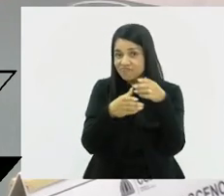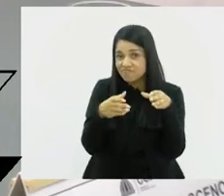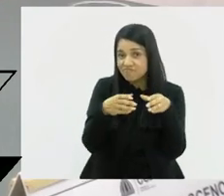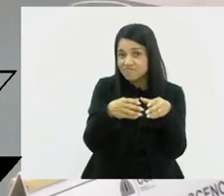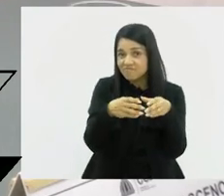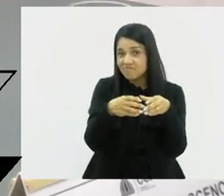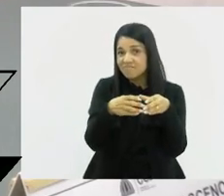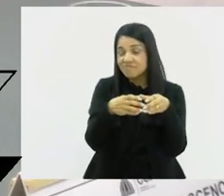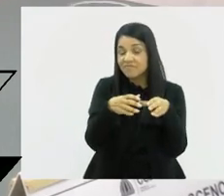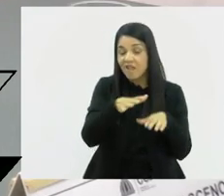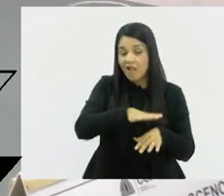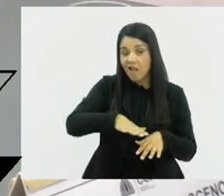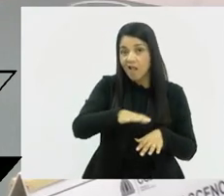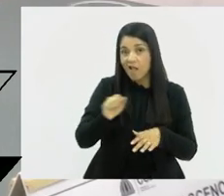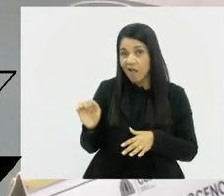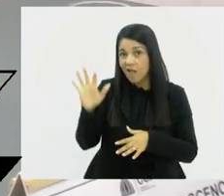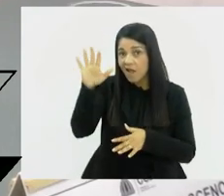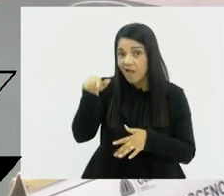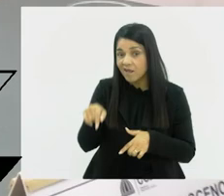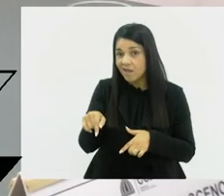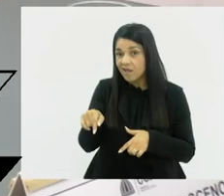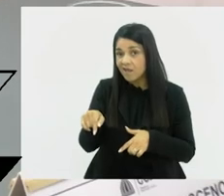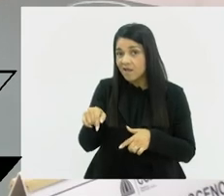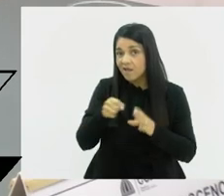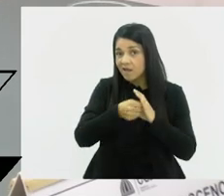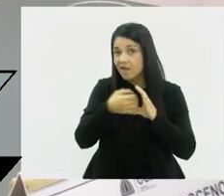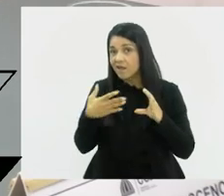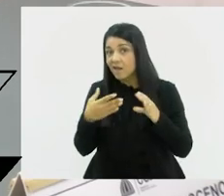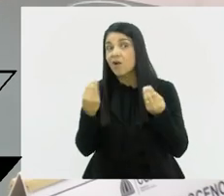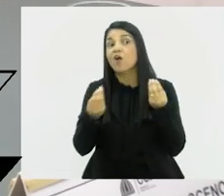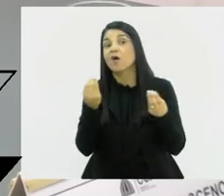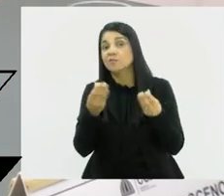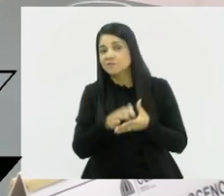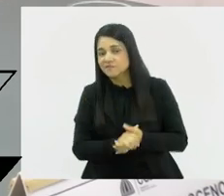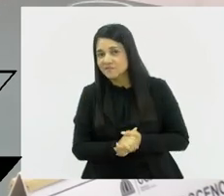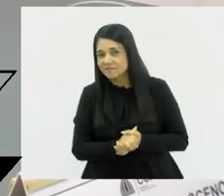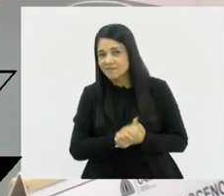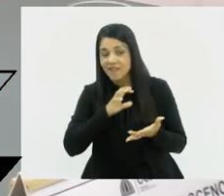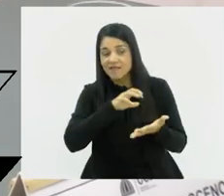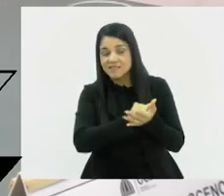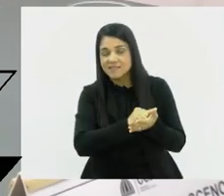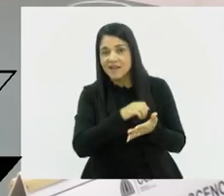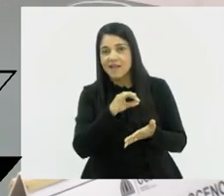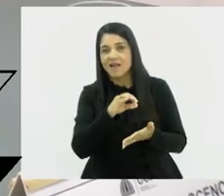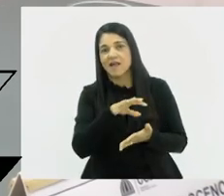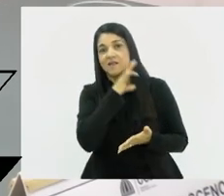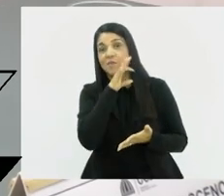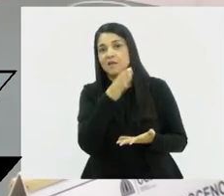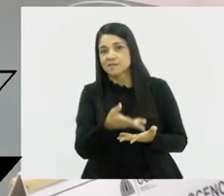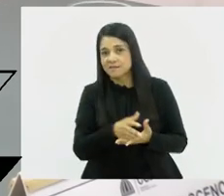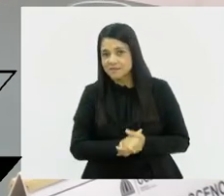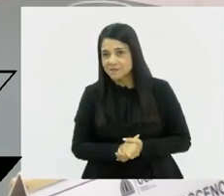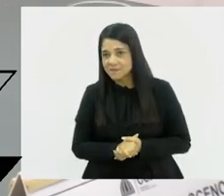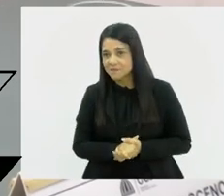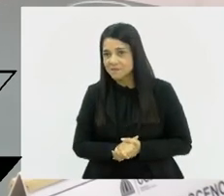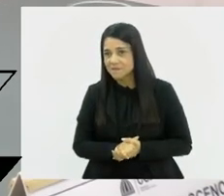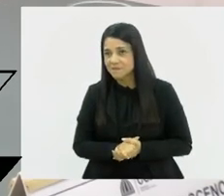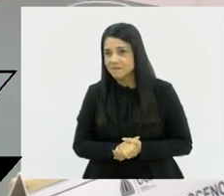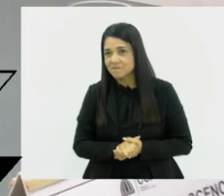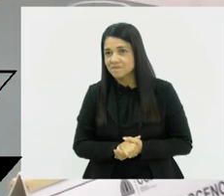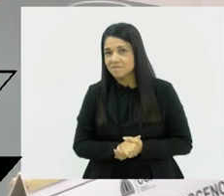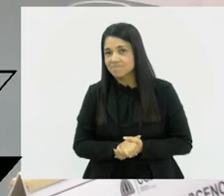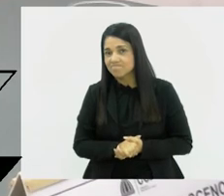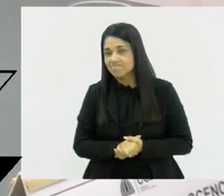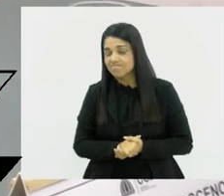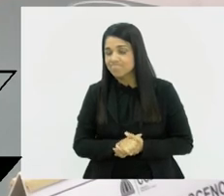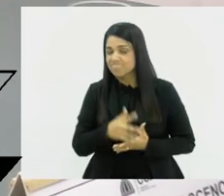localidades depende da caracterização da absoluta excepcionalidade. Não me parece que é o caso, num primeiro